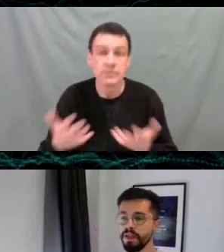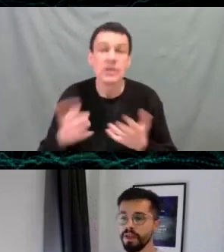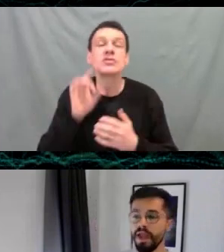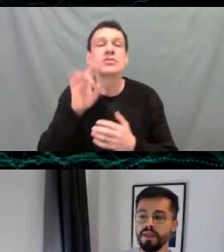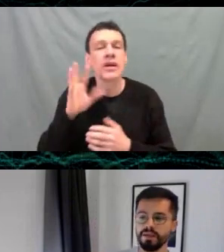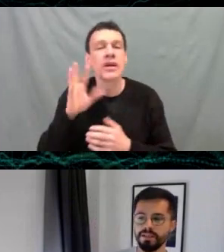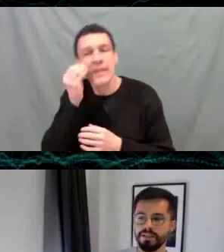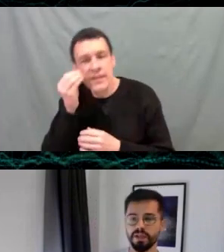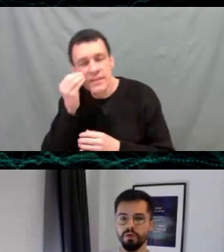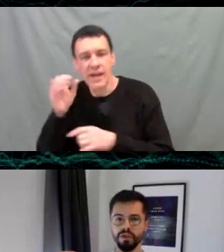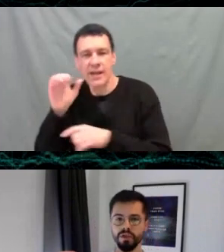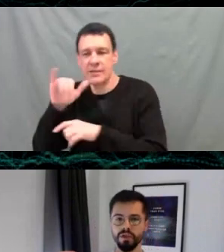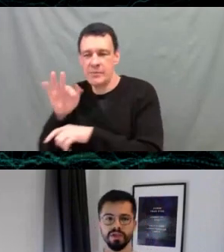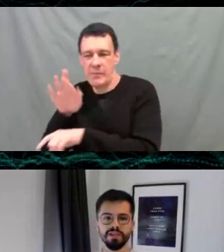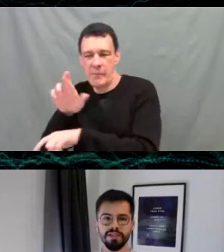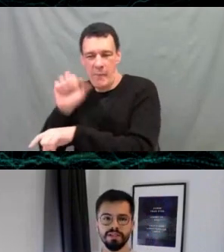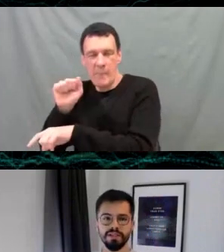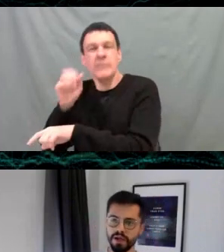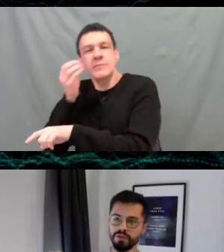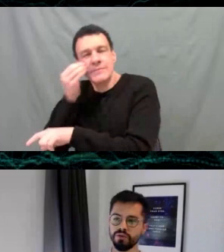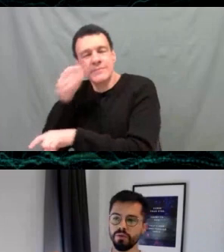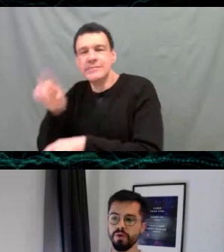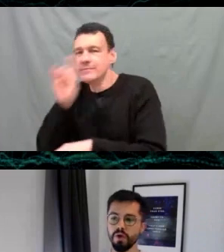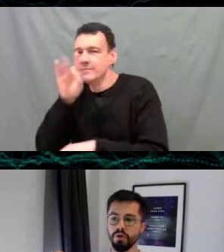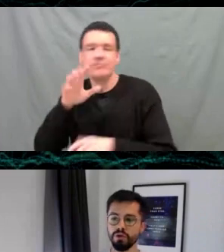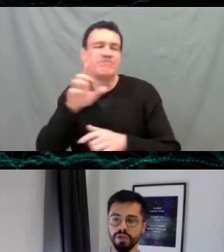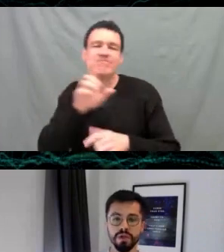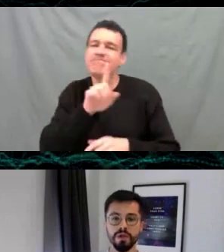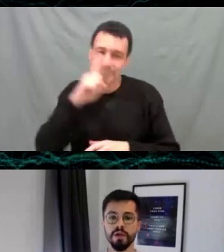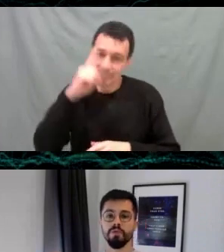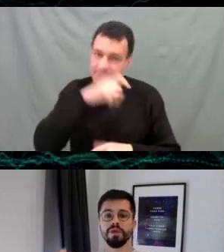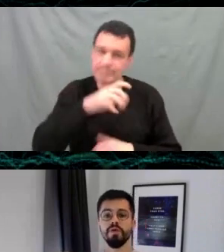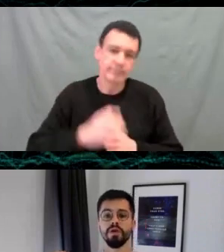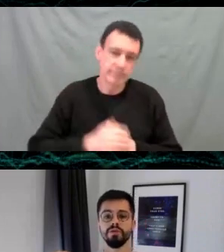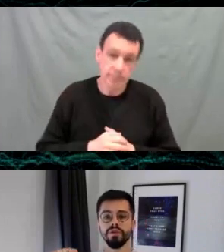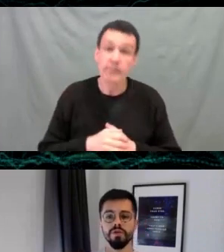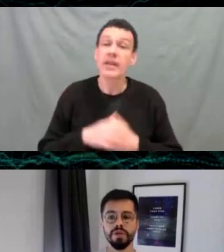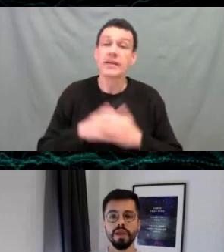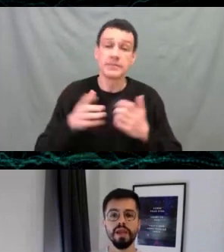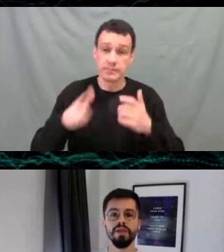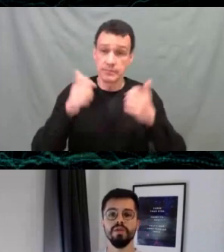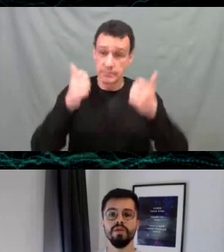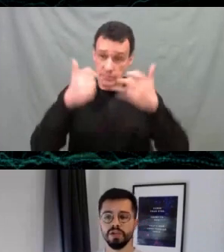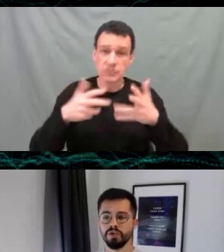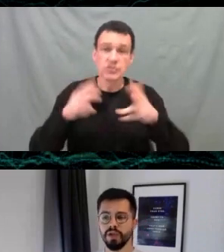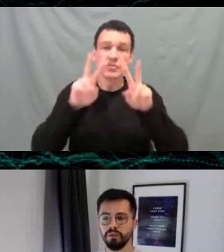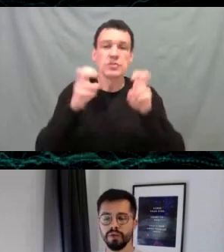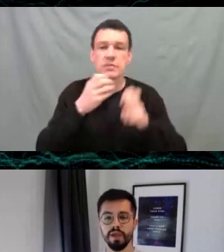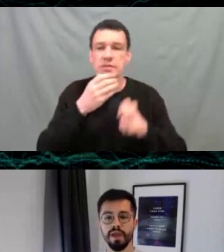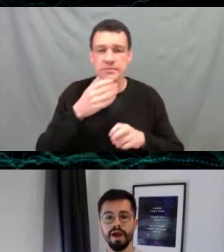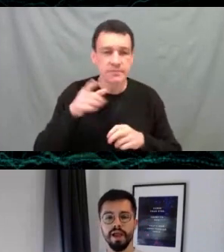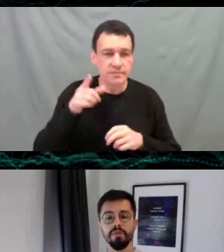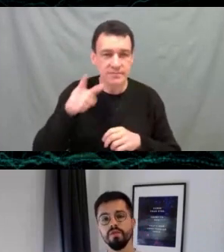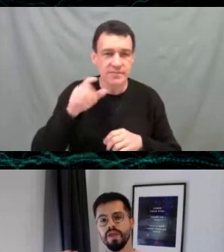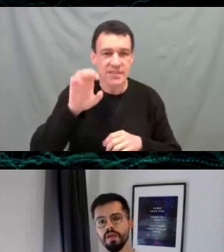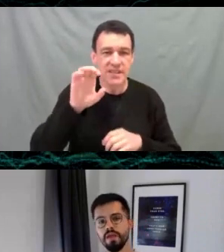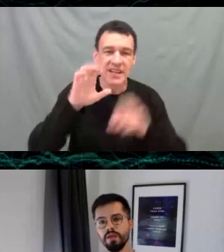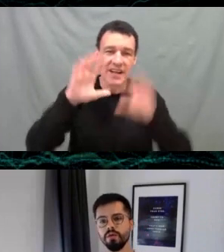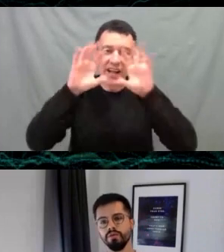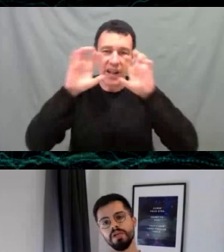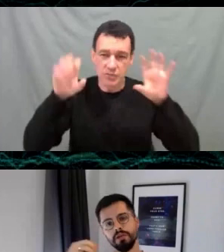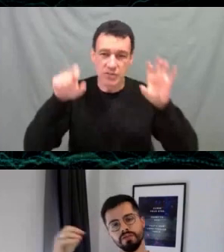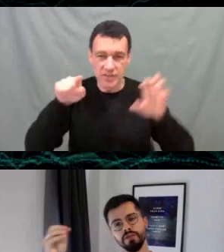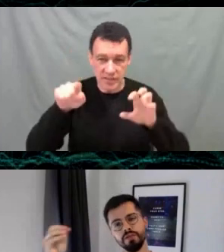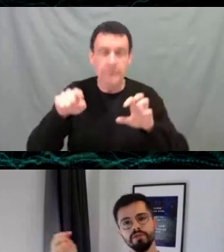né E aí existe aqui eu deixei uma de casinha aqui no canto sobre o caldinho porque o Cláudio Milk ele vai te ajudar no que a